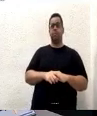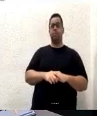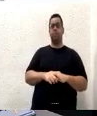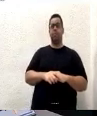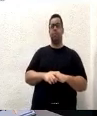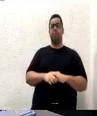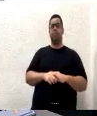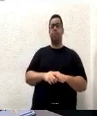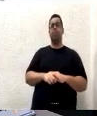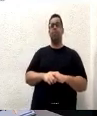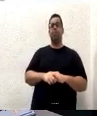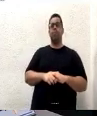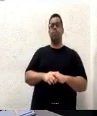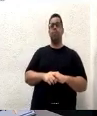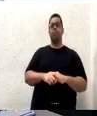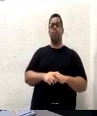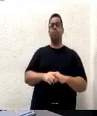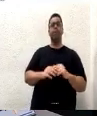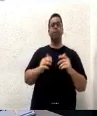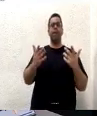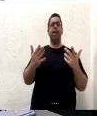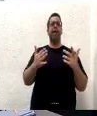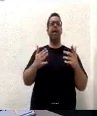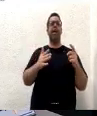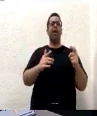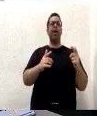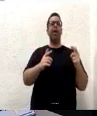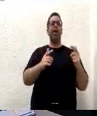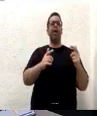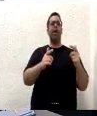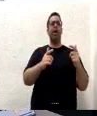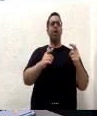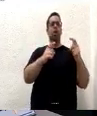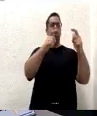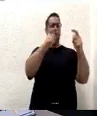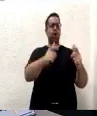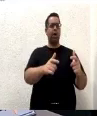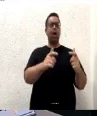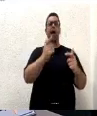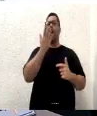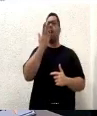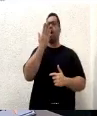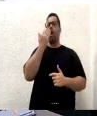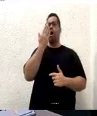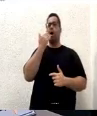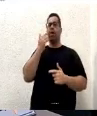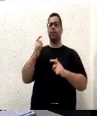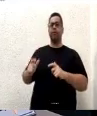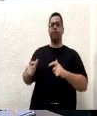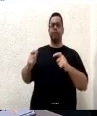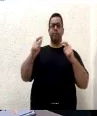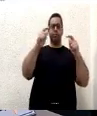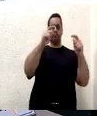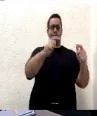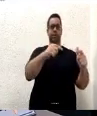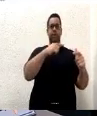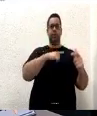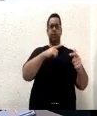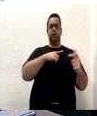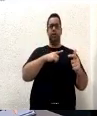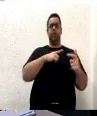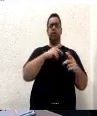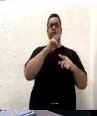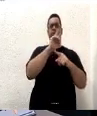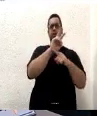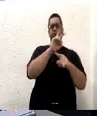que recebem marmita. Há alguns setores que recebem marmita. Guarda